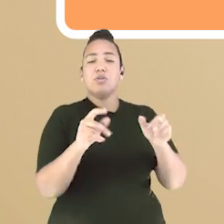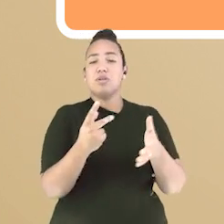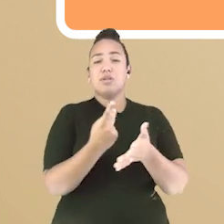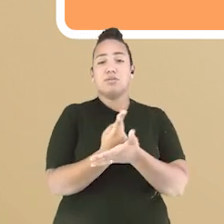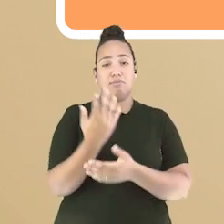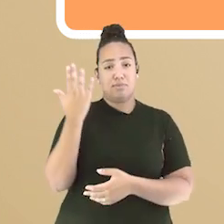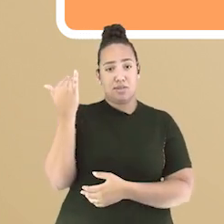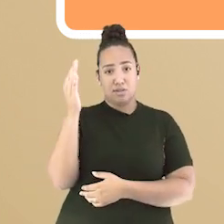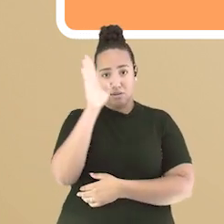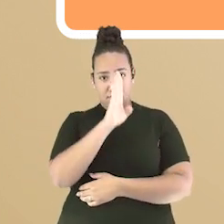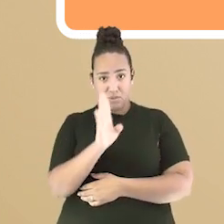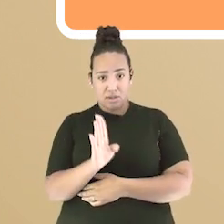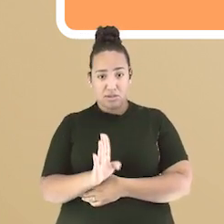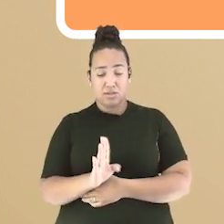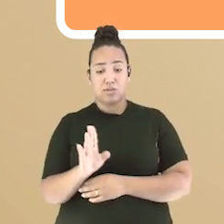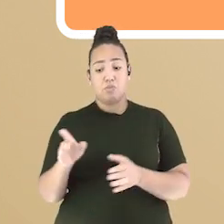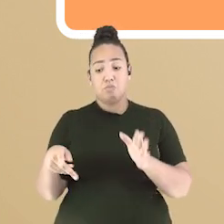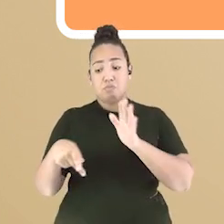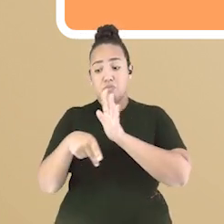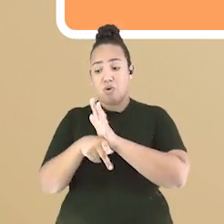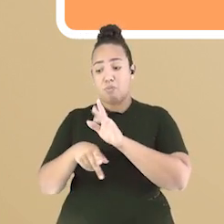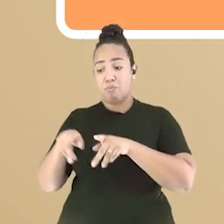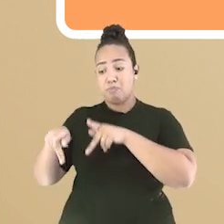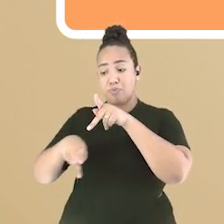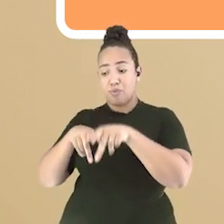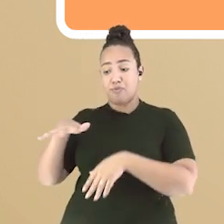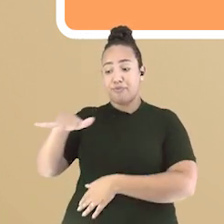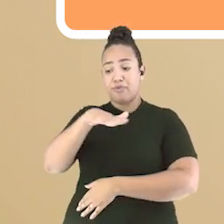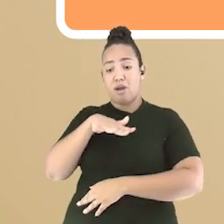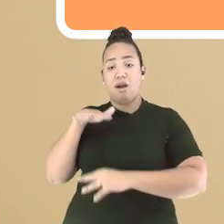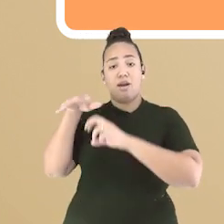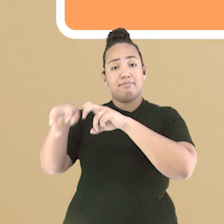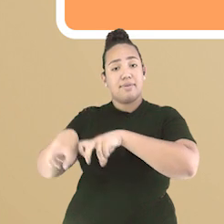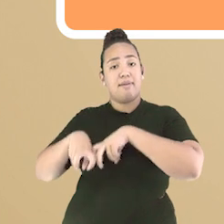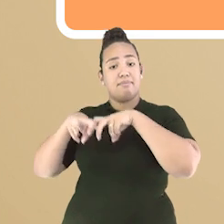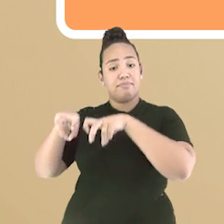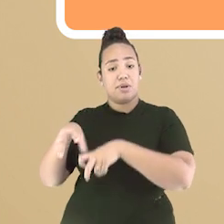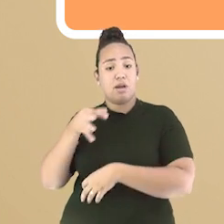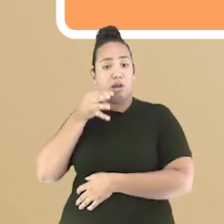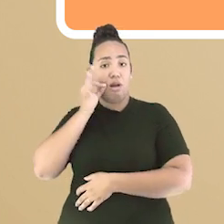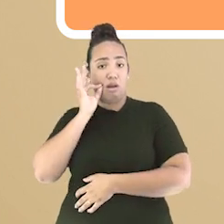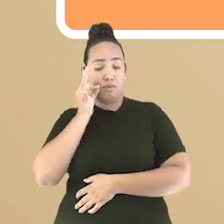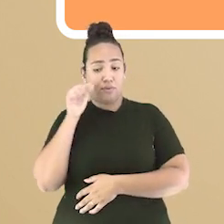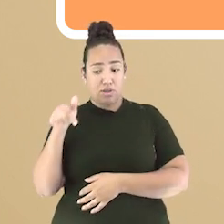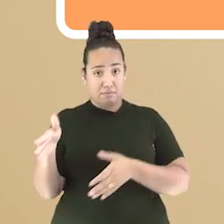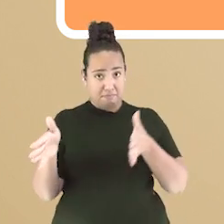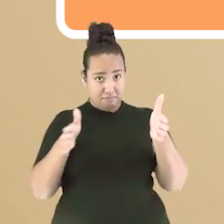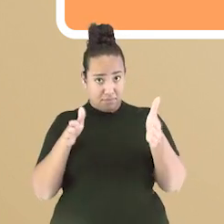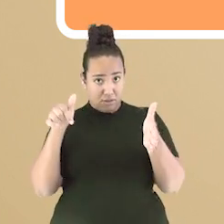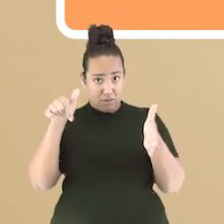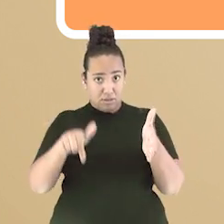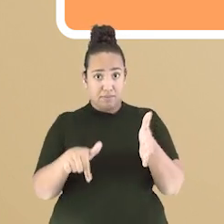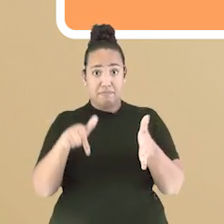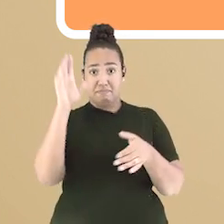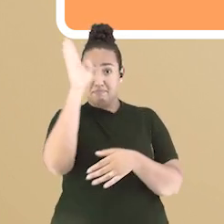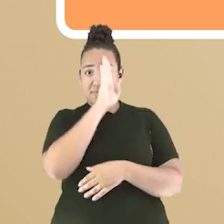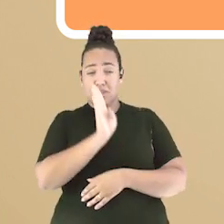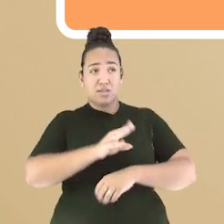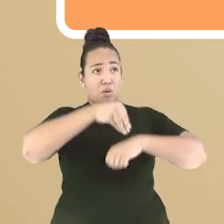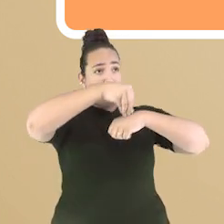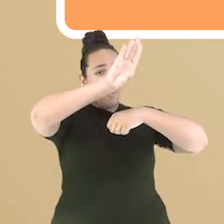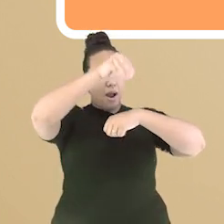terras, principalmente ligados ao café. Nesse período, o país era número 1 em exportações do